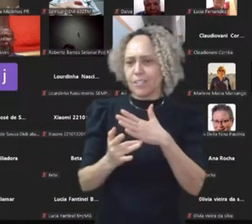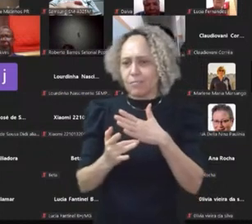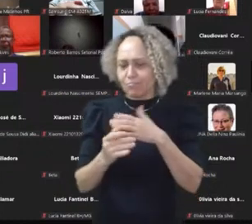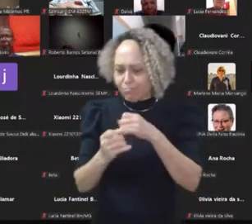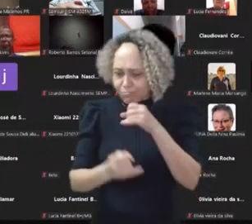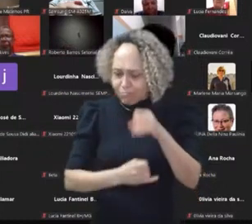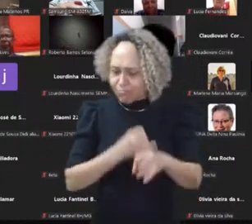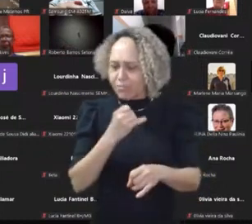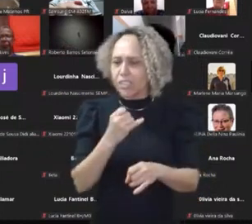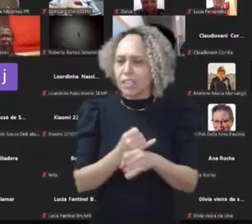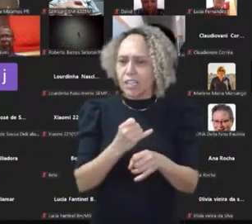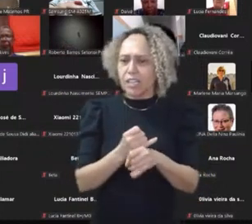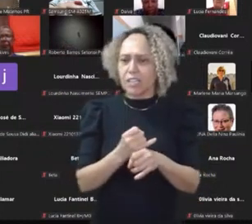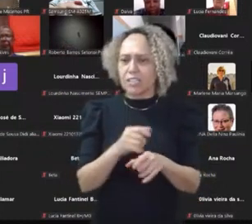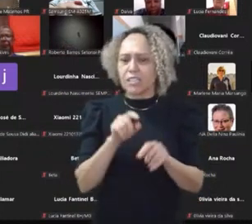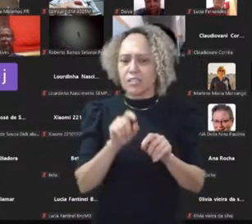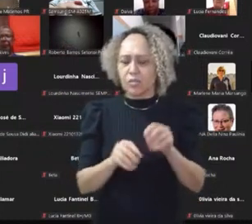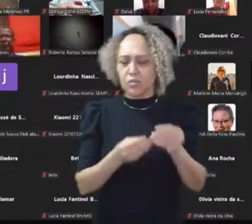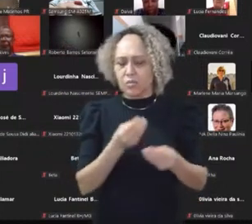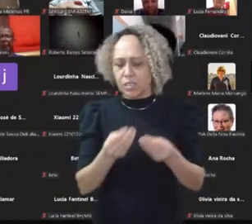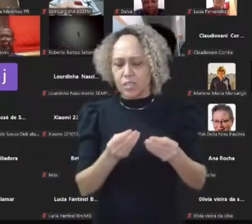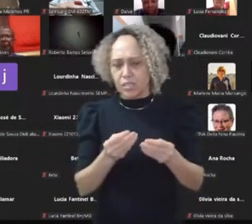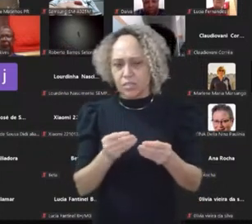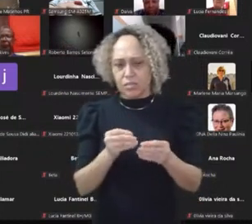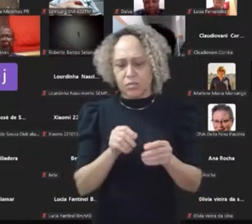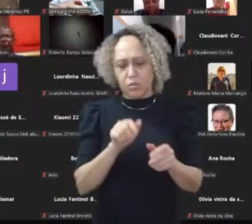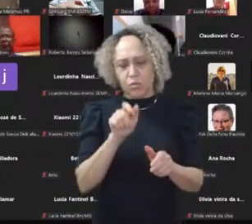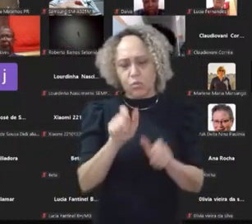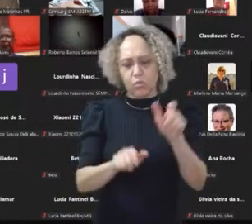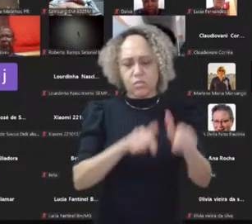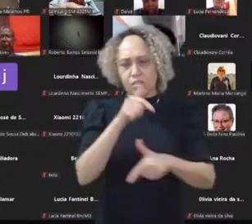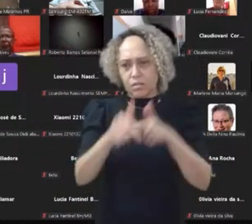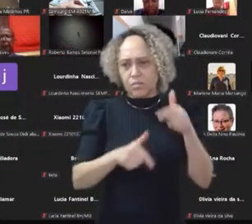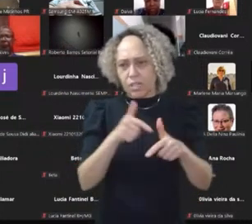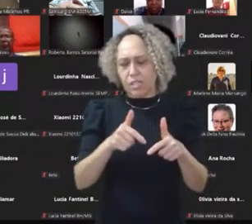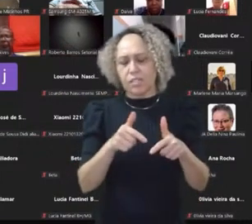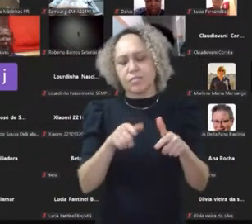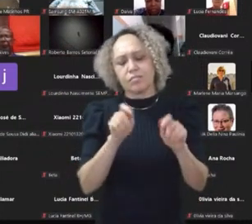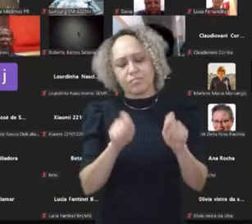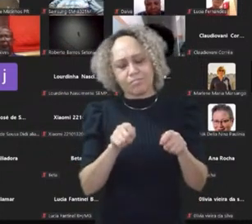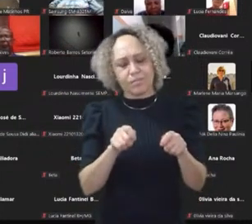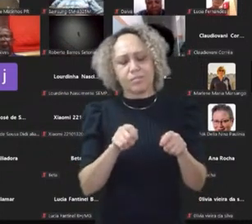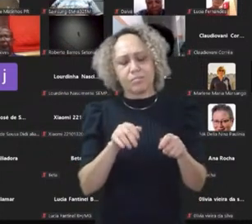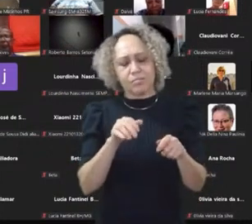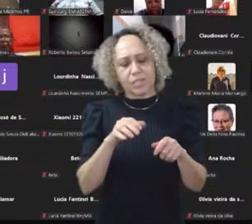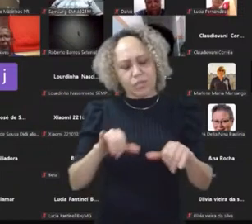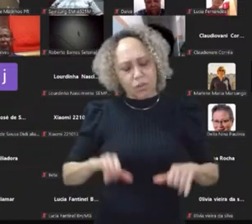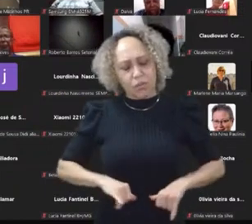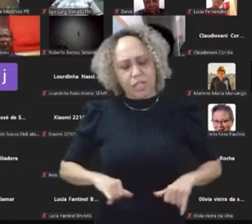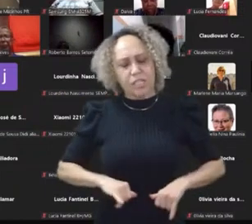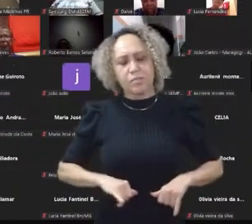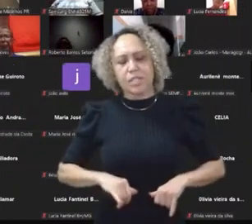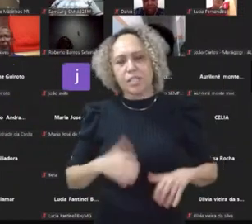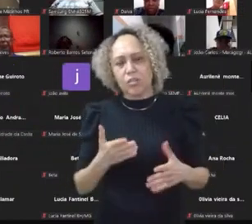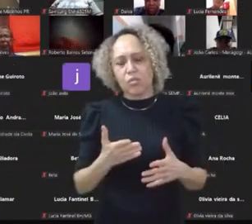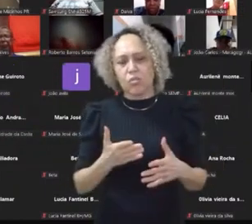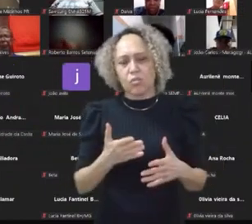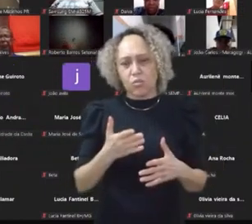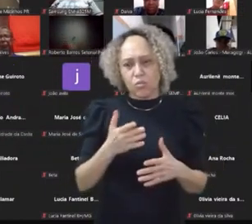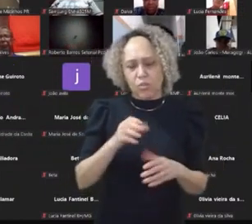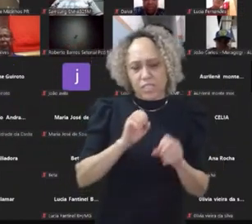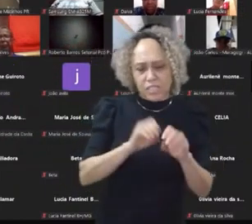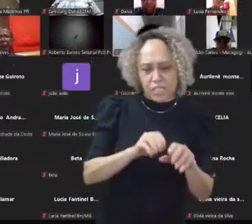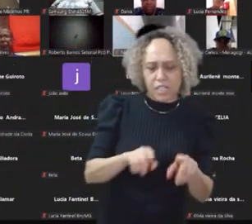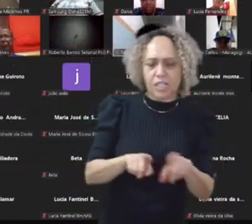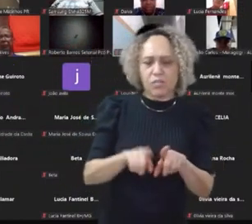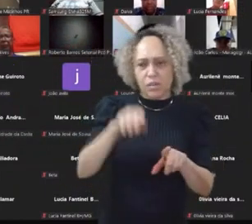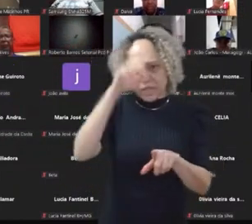de ensinar e aprender os trabalhadores o chão da educação tão sofrendo também com a precarização